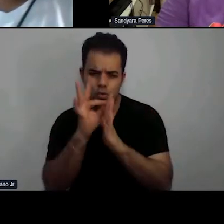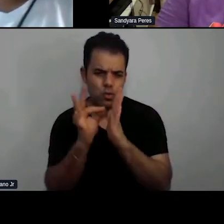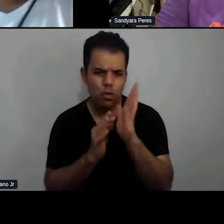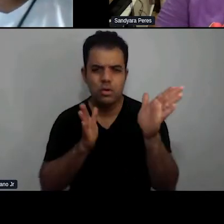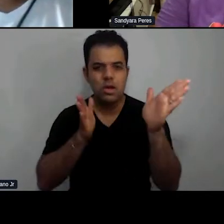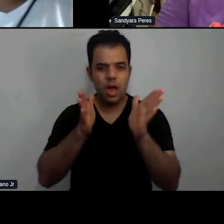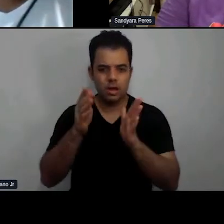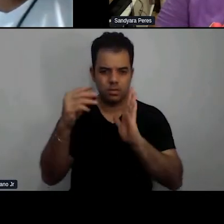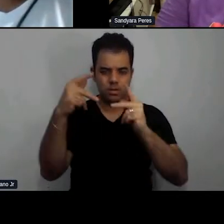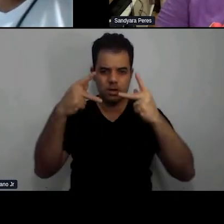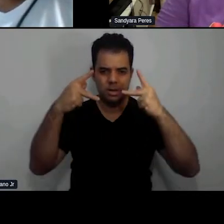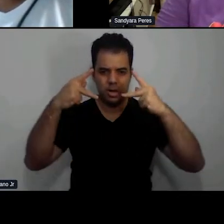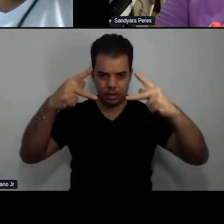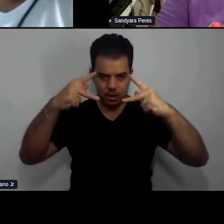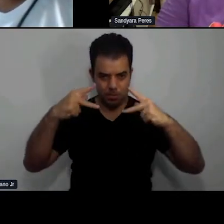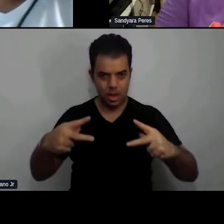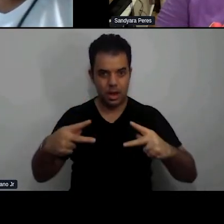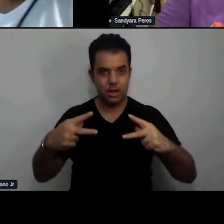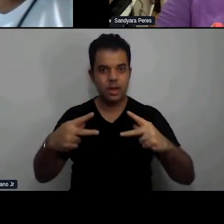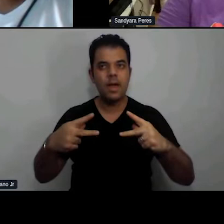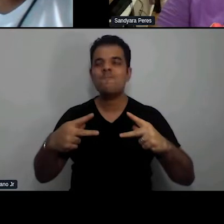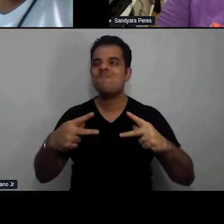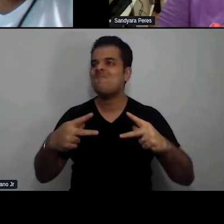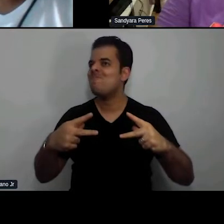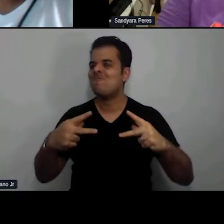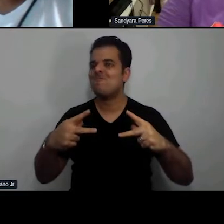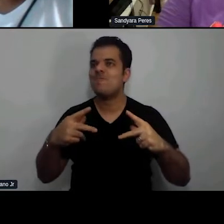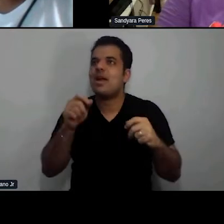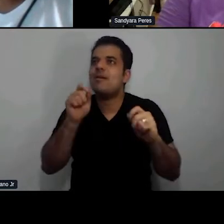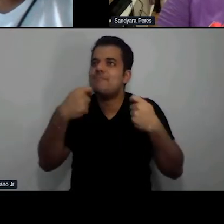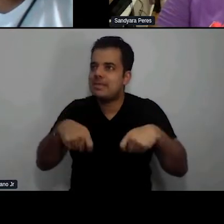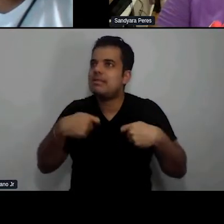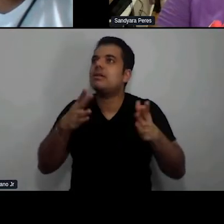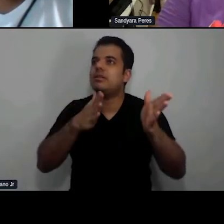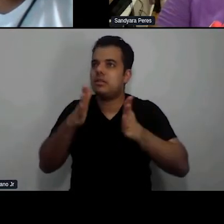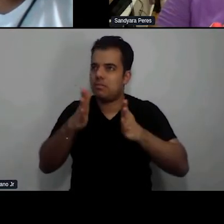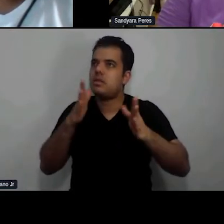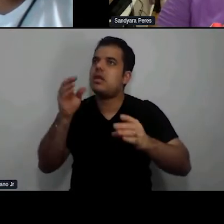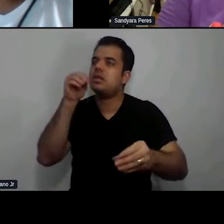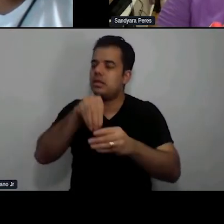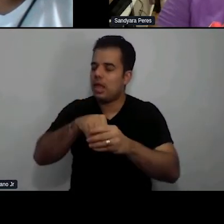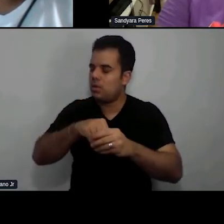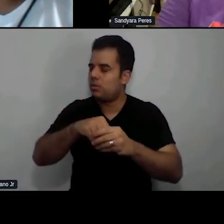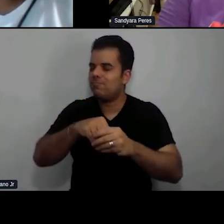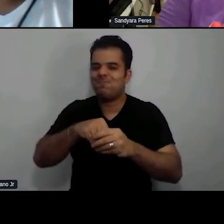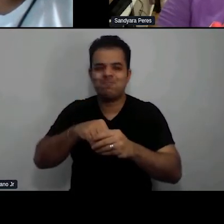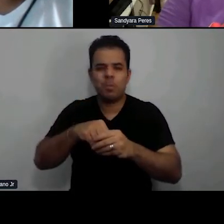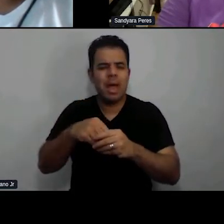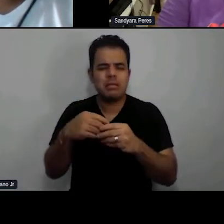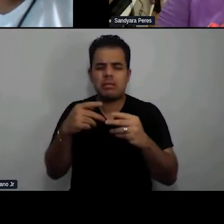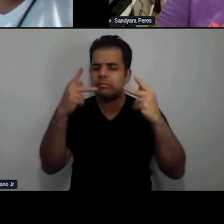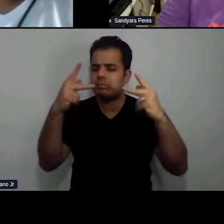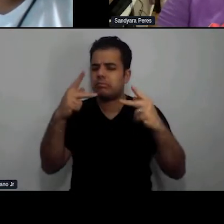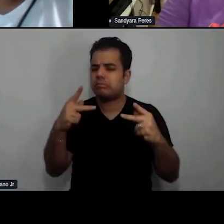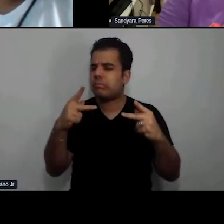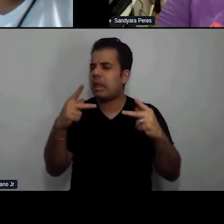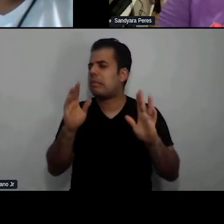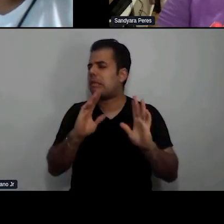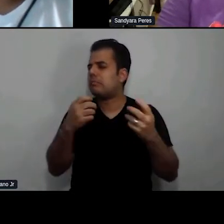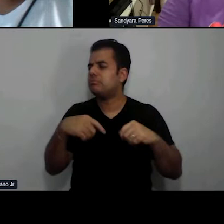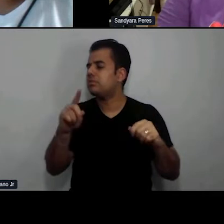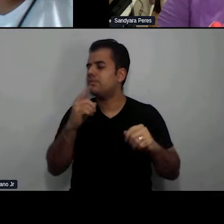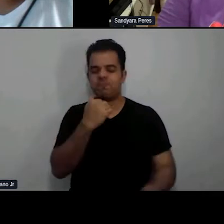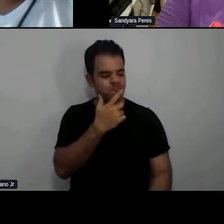fazer não pensando em acessibilidade. Não consigo. Então, assim, é um caminho sem volta, porque você começa